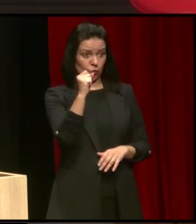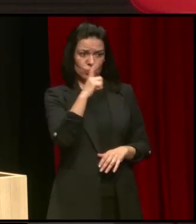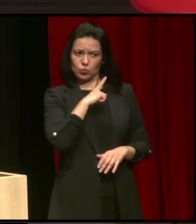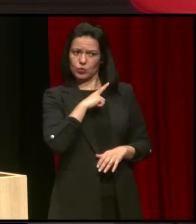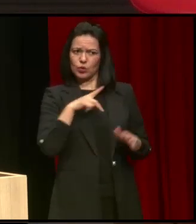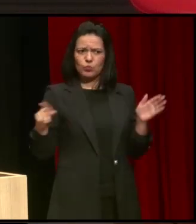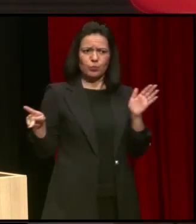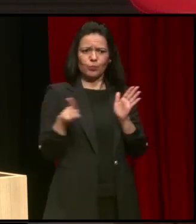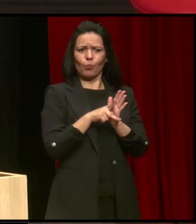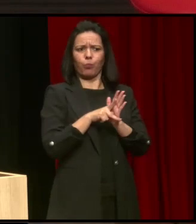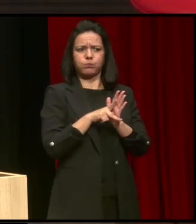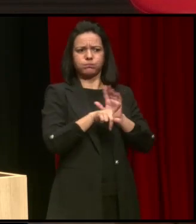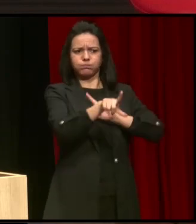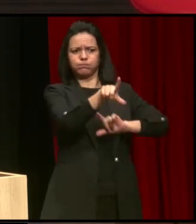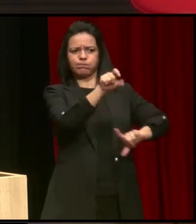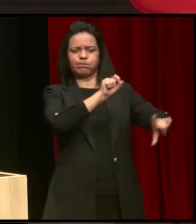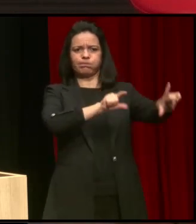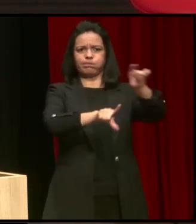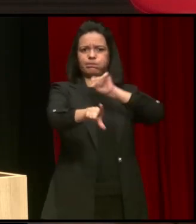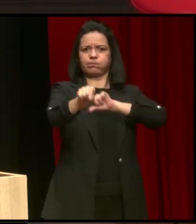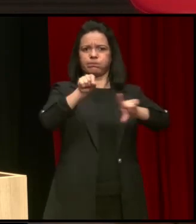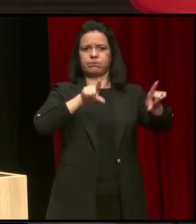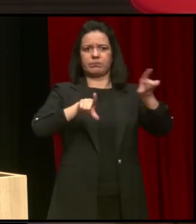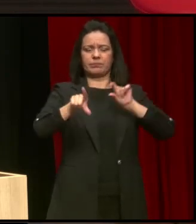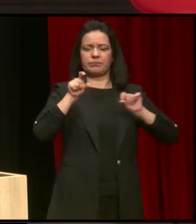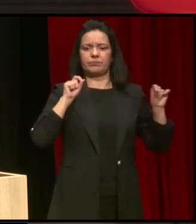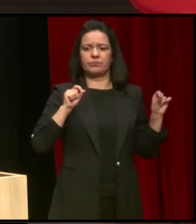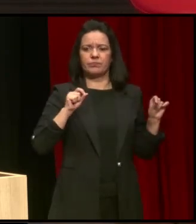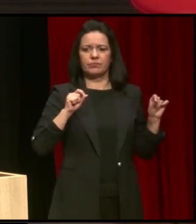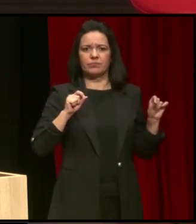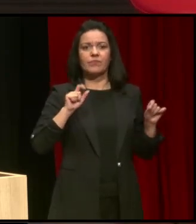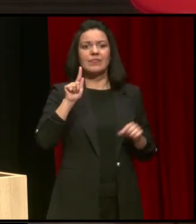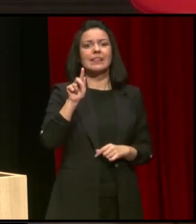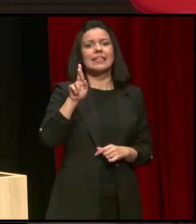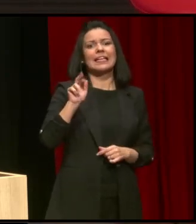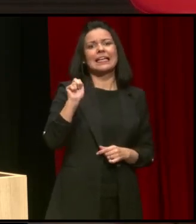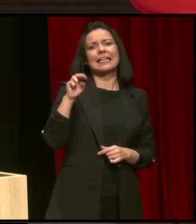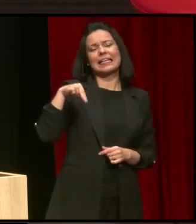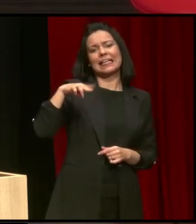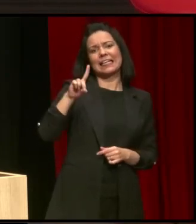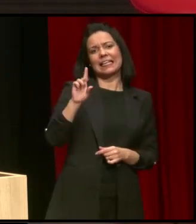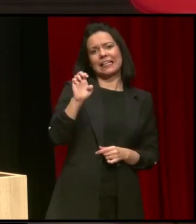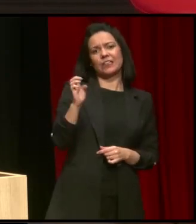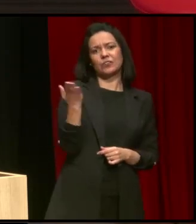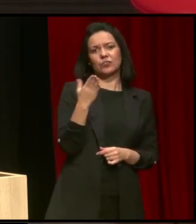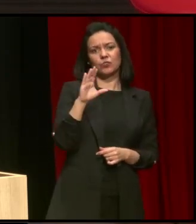comissão. Para mim, às vezes, aquilo é a grande omissão.